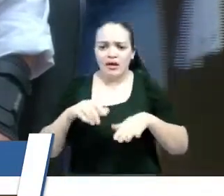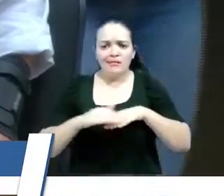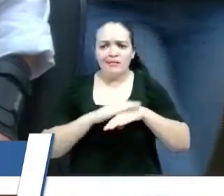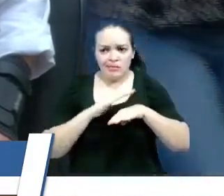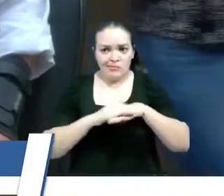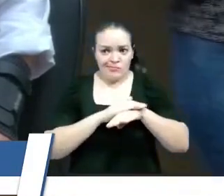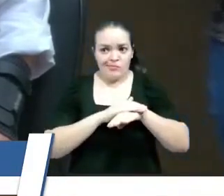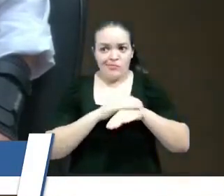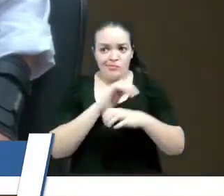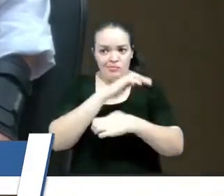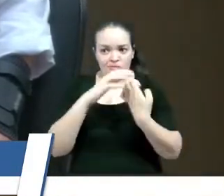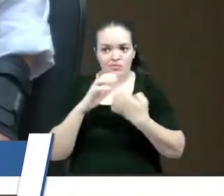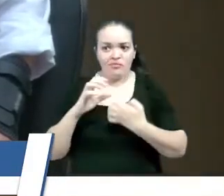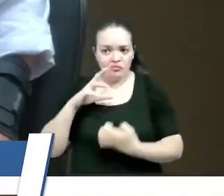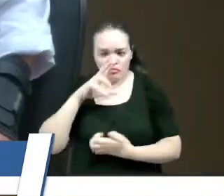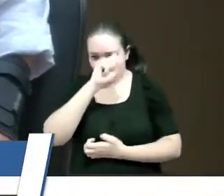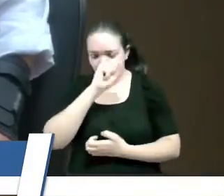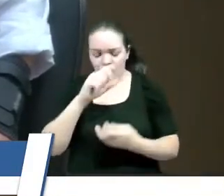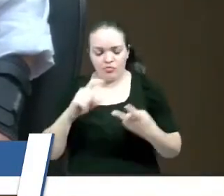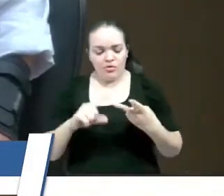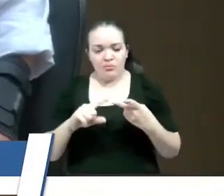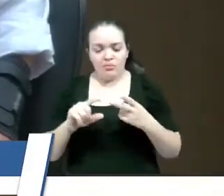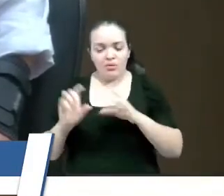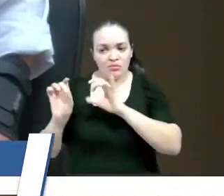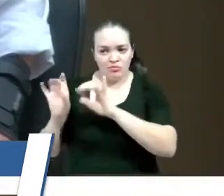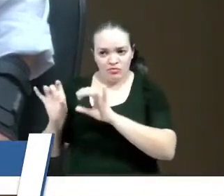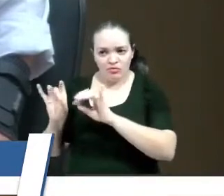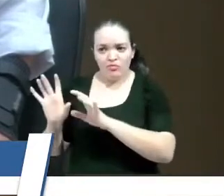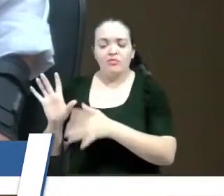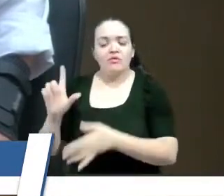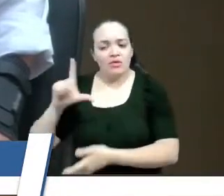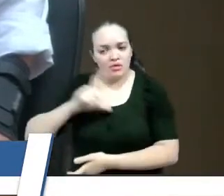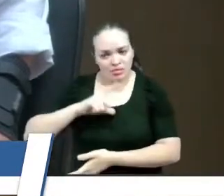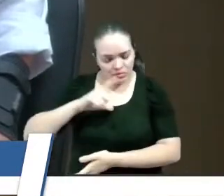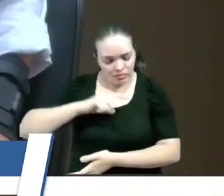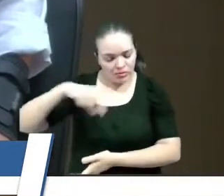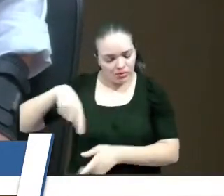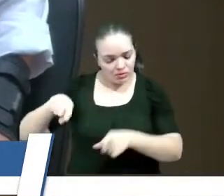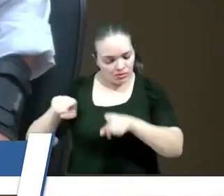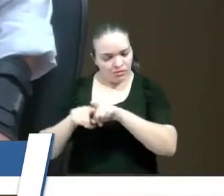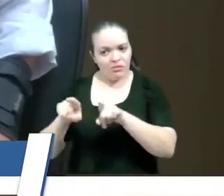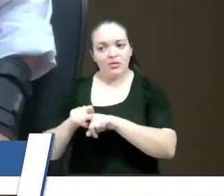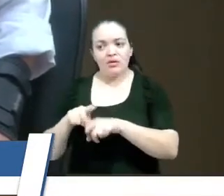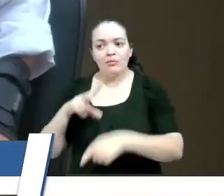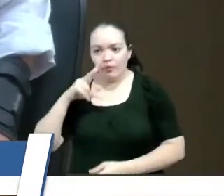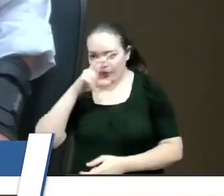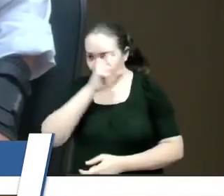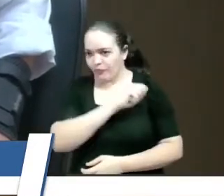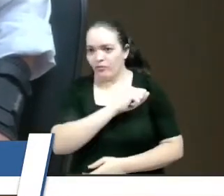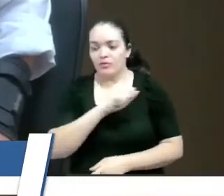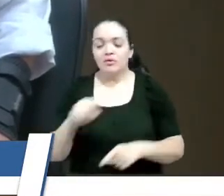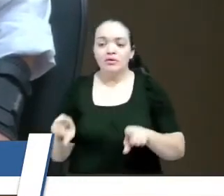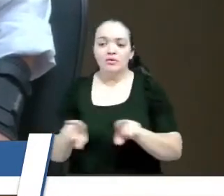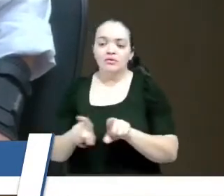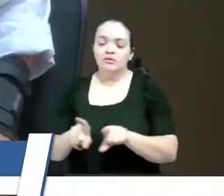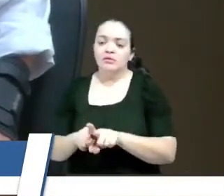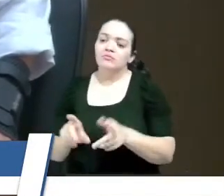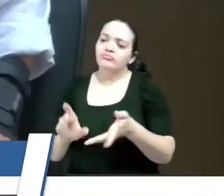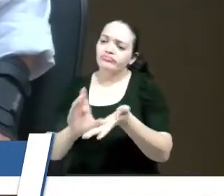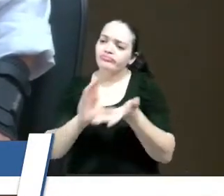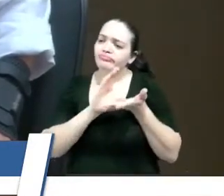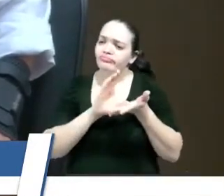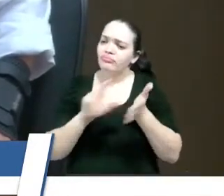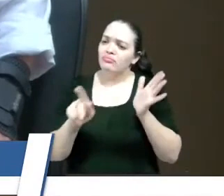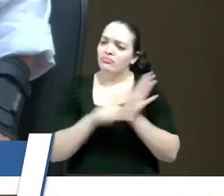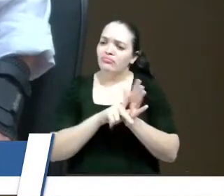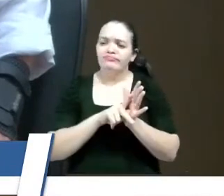nós temos também a questão do comércio, que é razoavelmente forte. Nós temos uma arrecadação própria muito